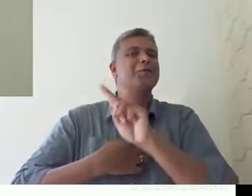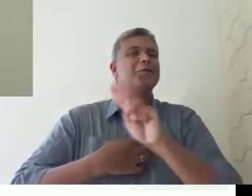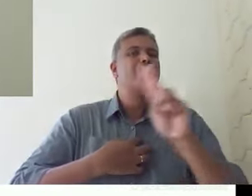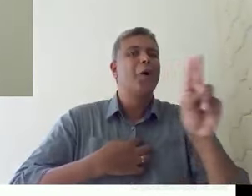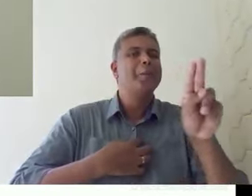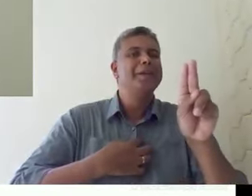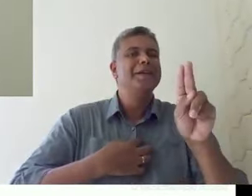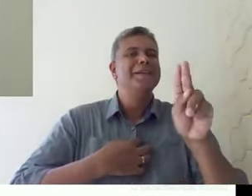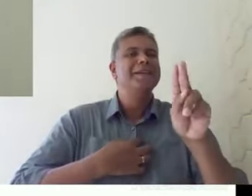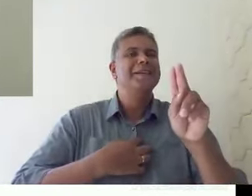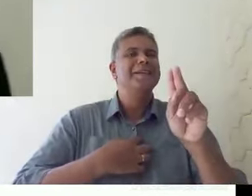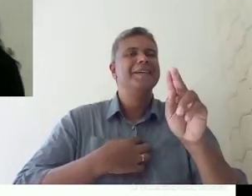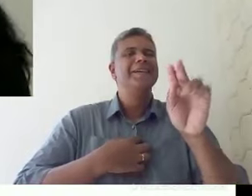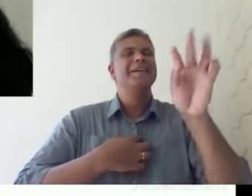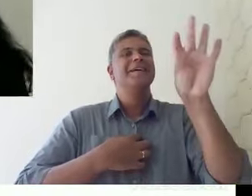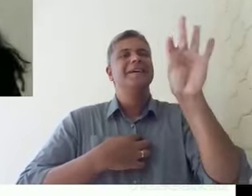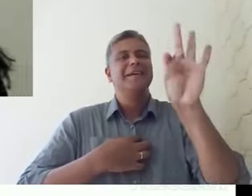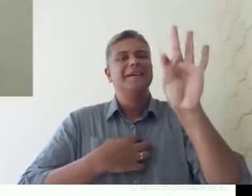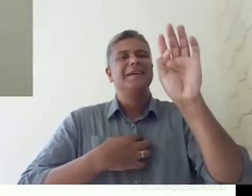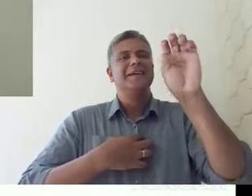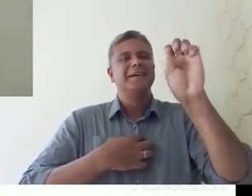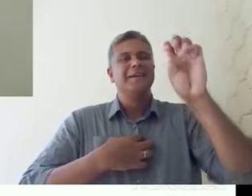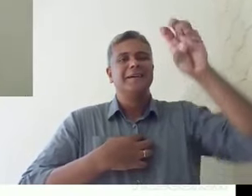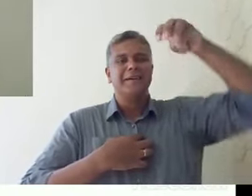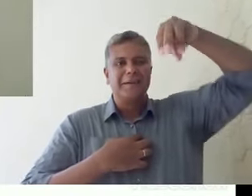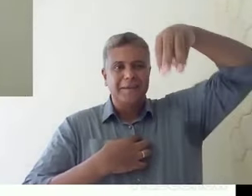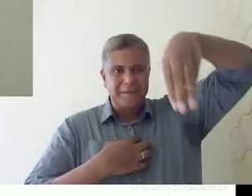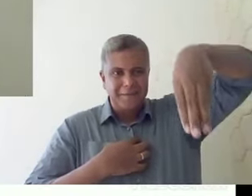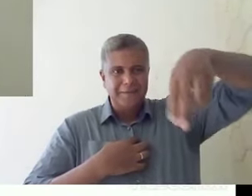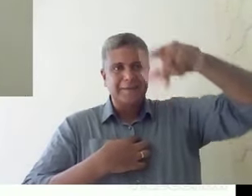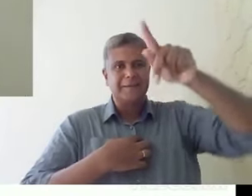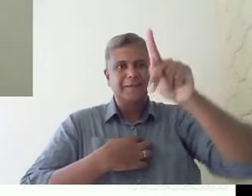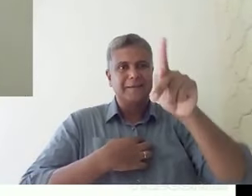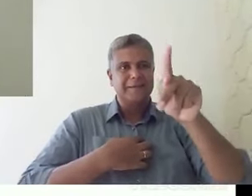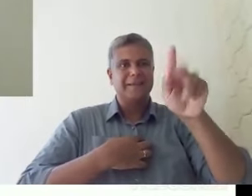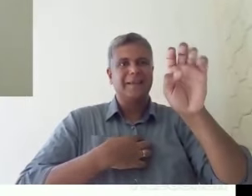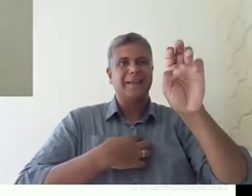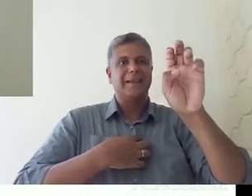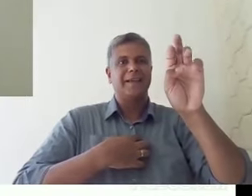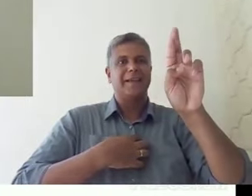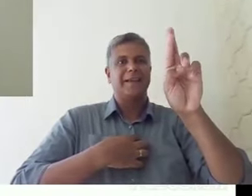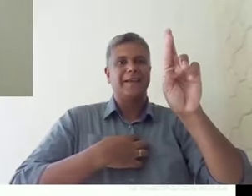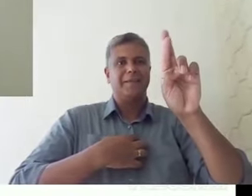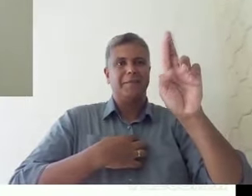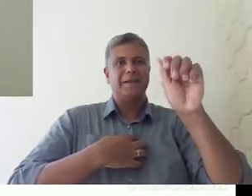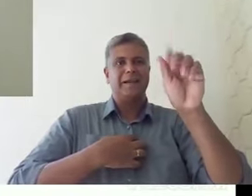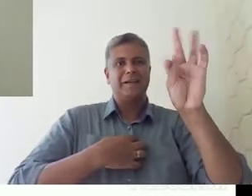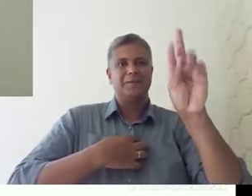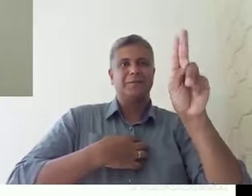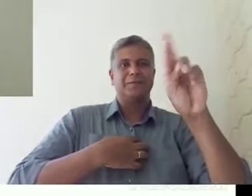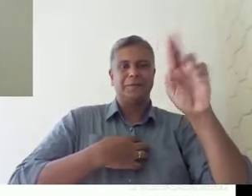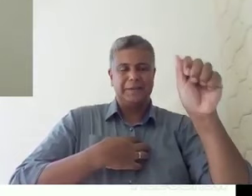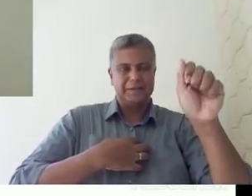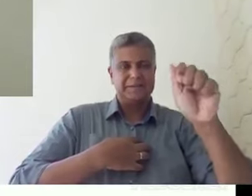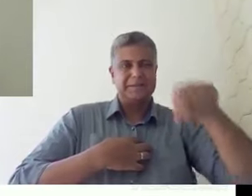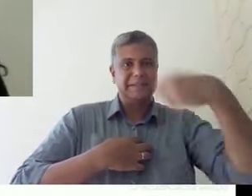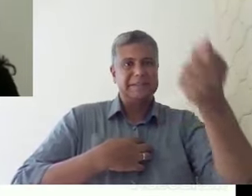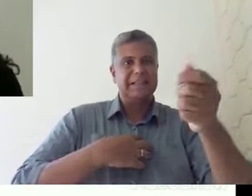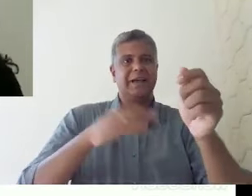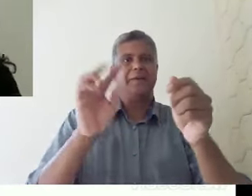Sim, é a temperatura. Temperatura é um outro exemplo de grandeza